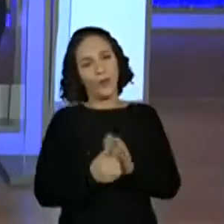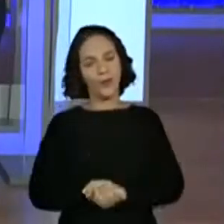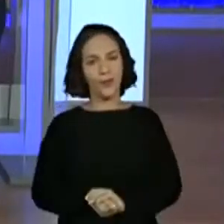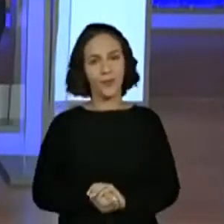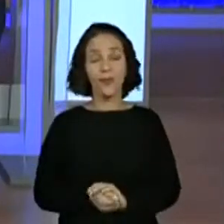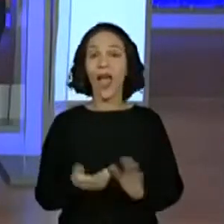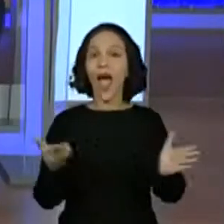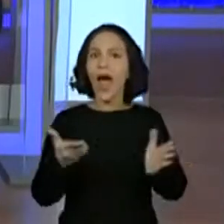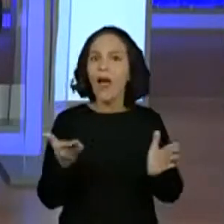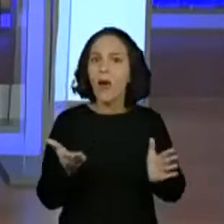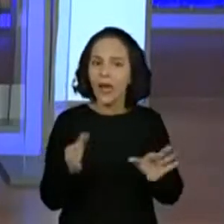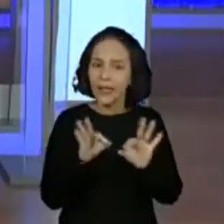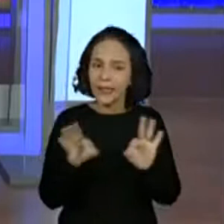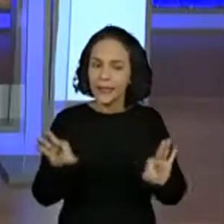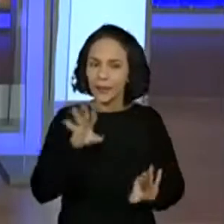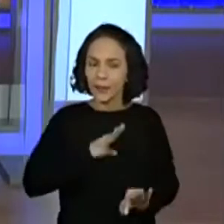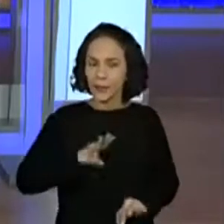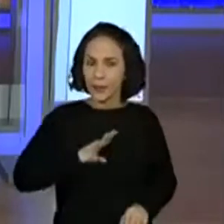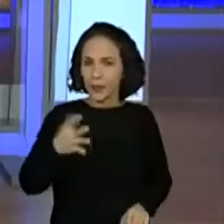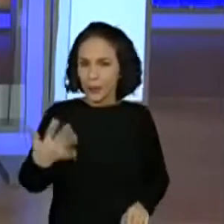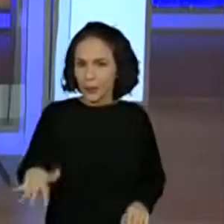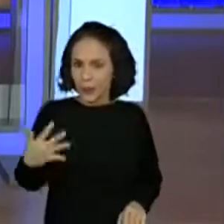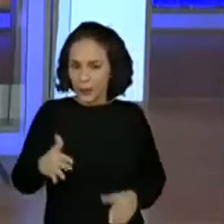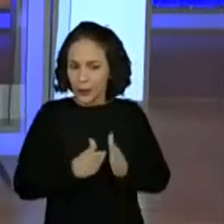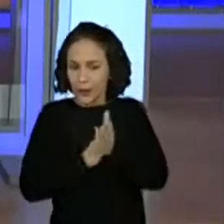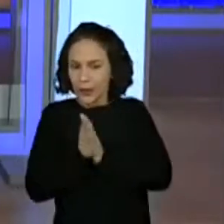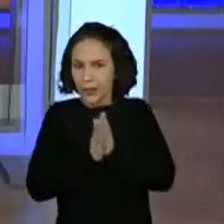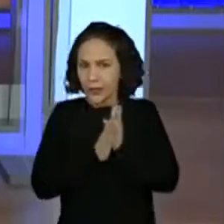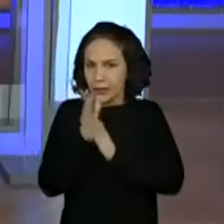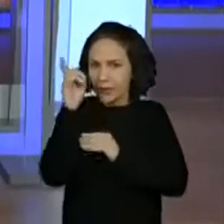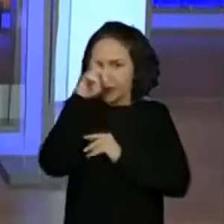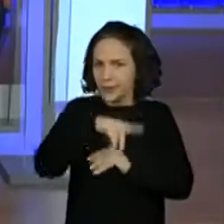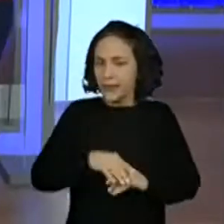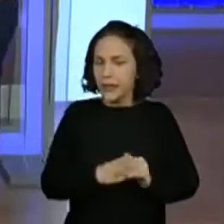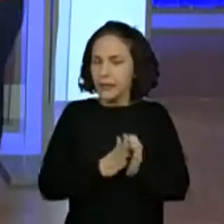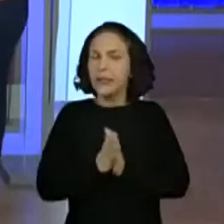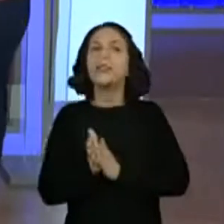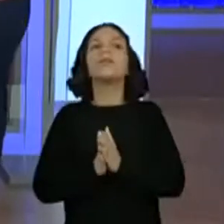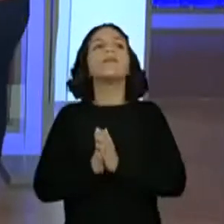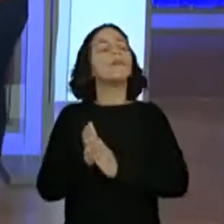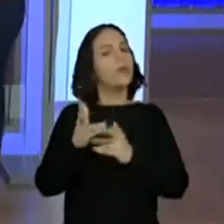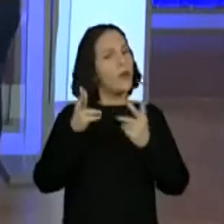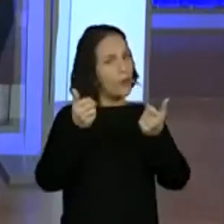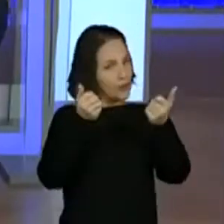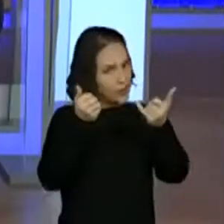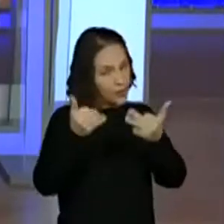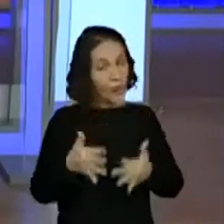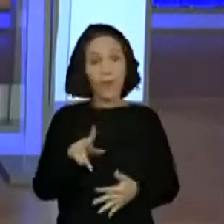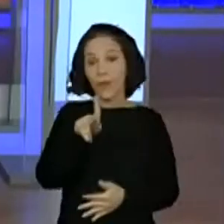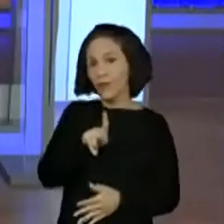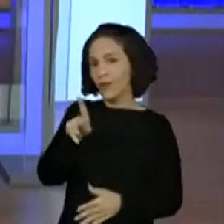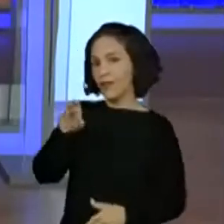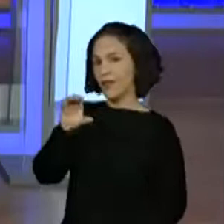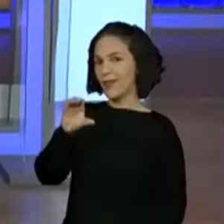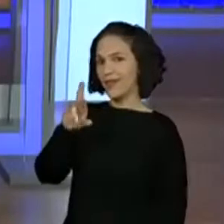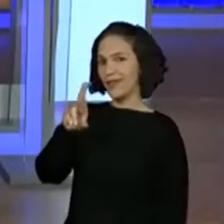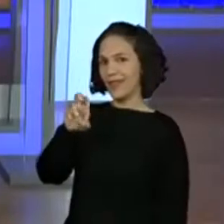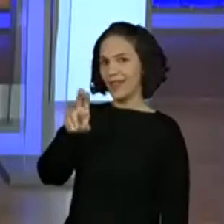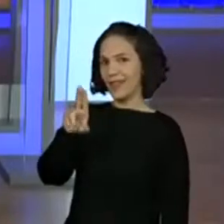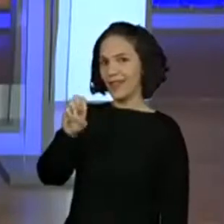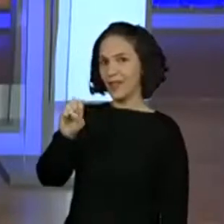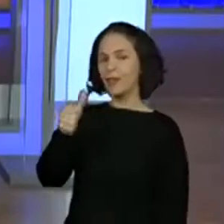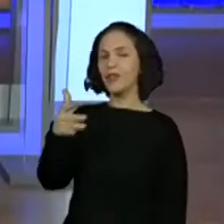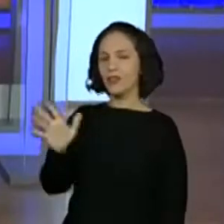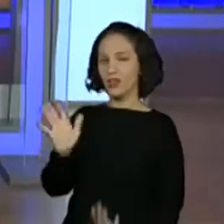que é escrever esses números por extenso, como nós falamos. Exato. Olha, a professora Creuza já está colocando aí os números